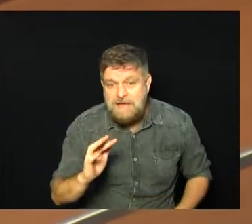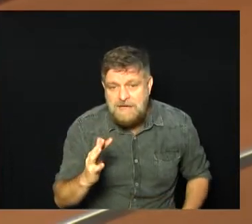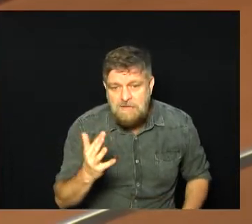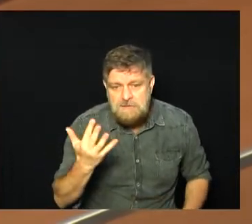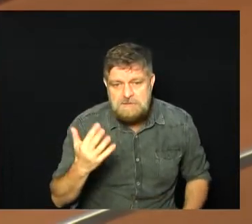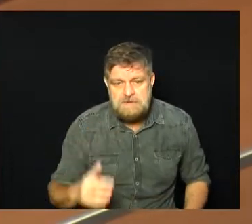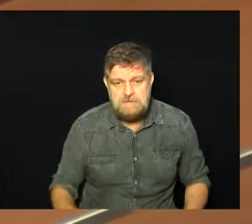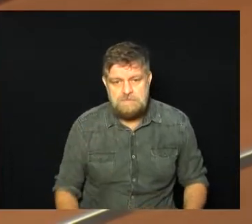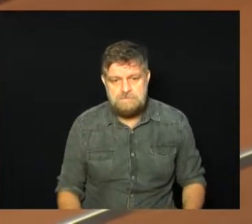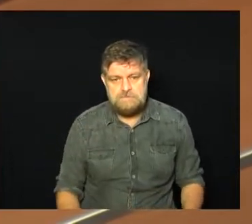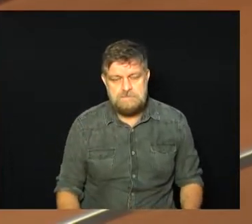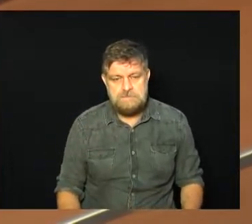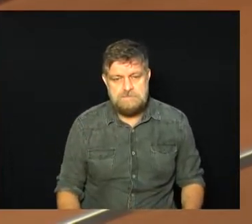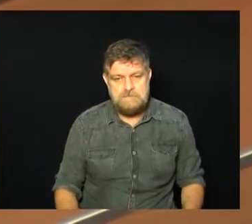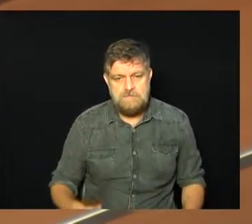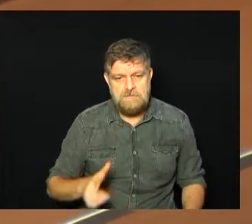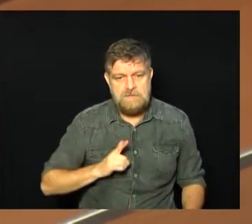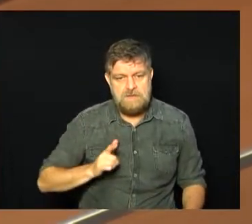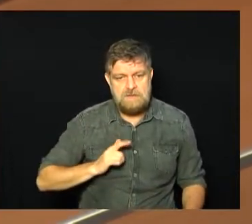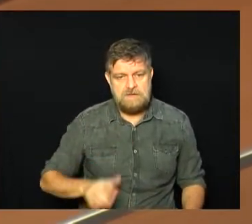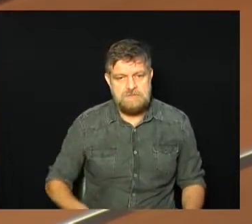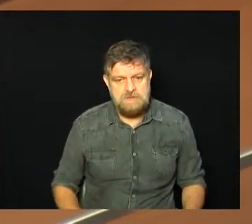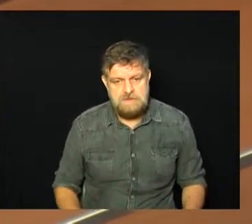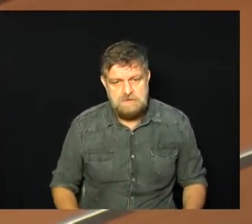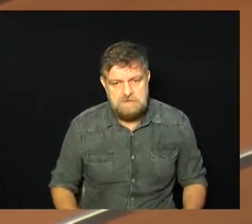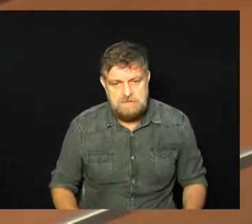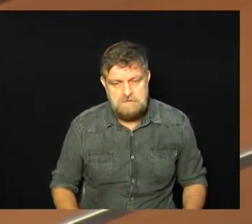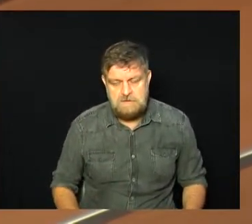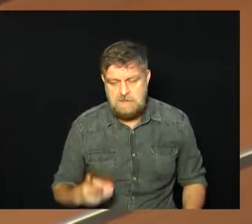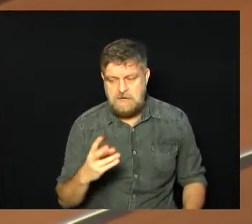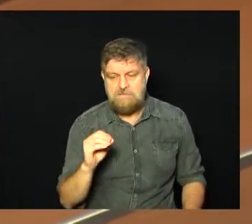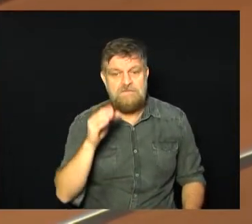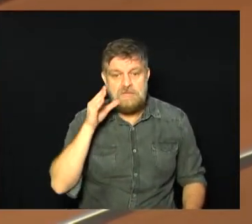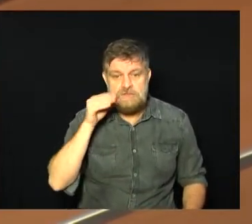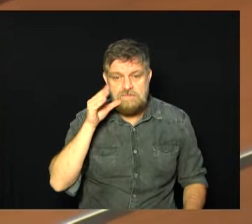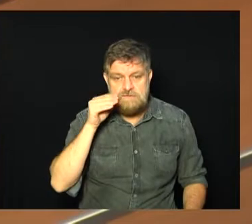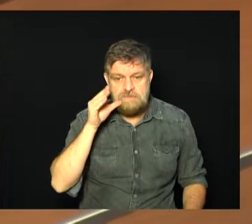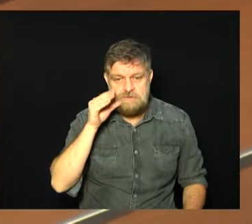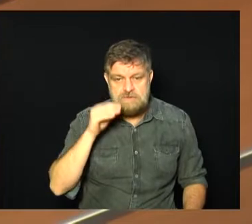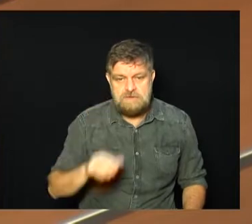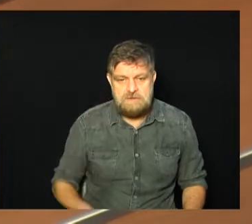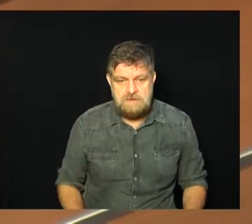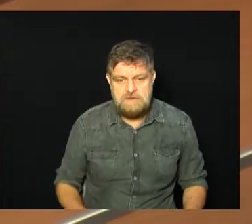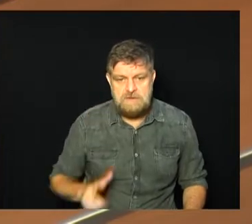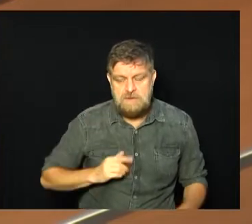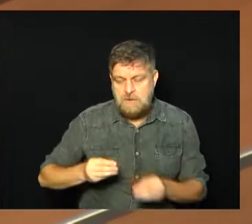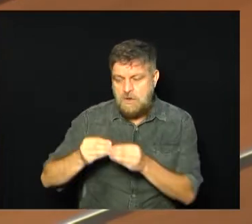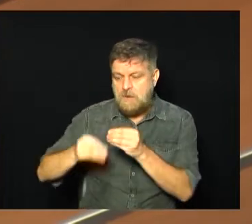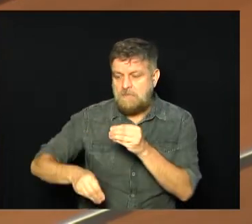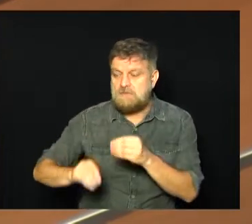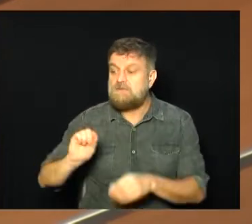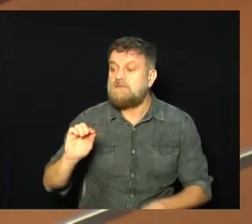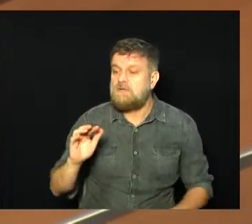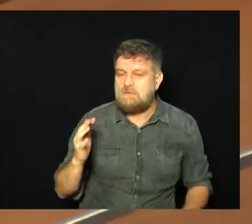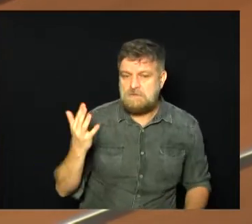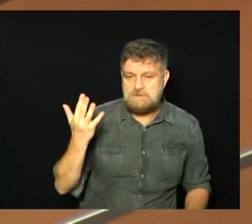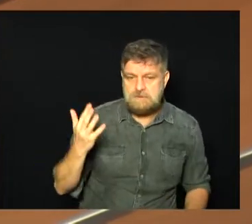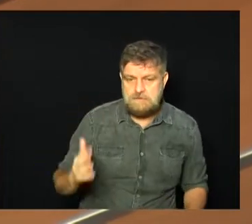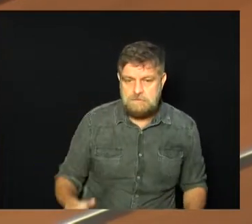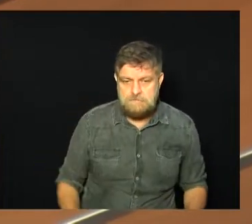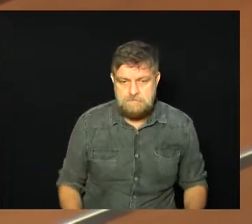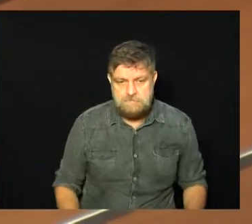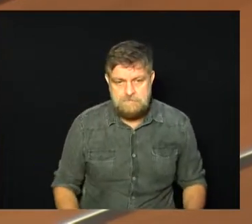Tem um monte de gente, eu tinha 20 colaboradores lá. A senhora não tem ideia do prejuízo que causa isso.